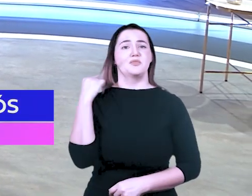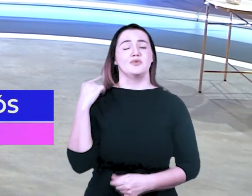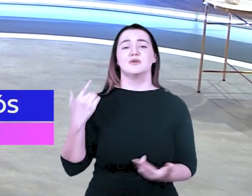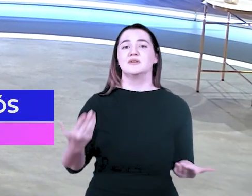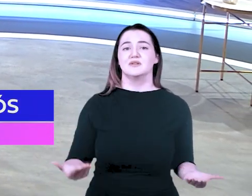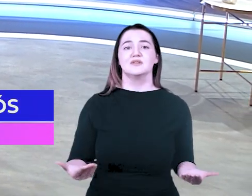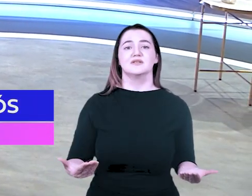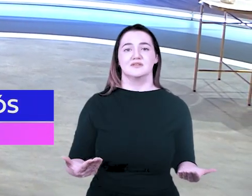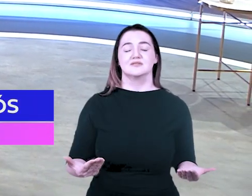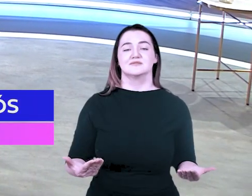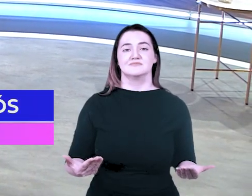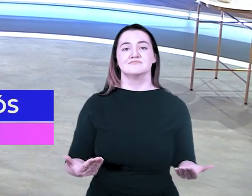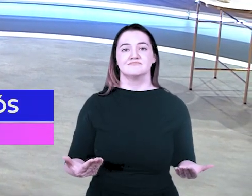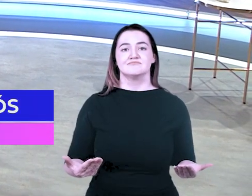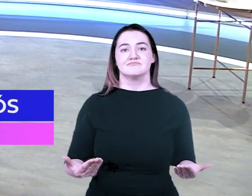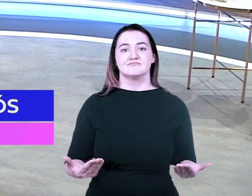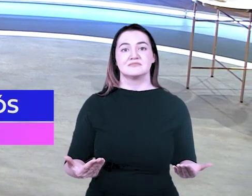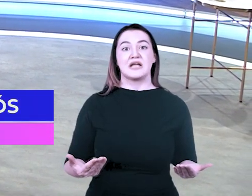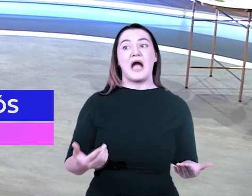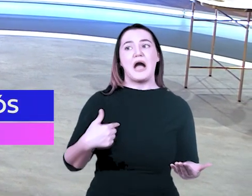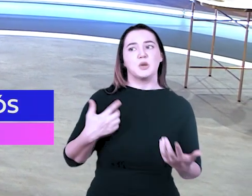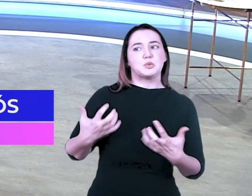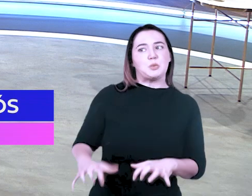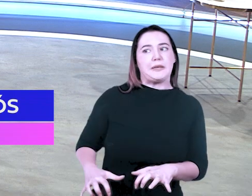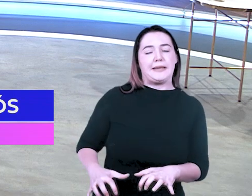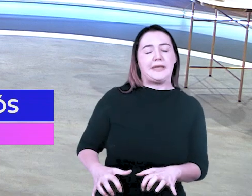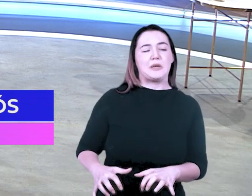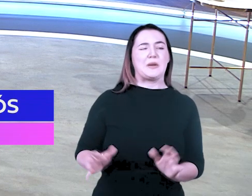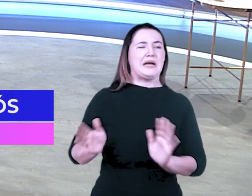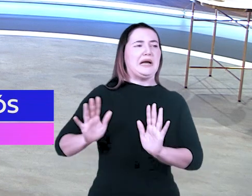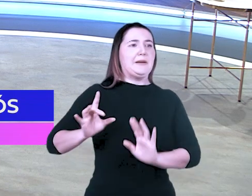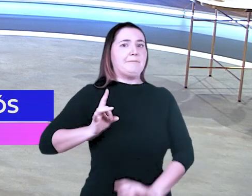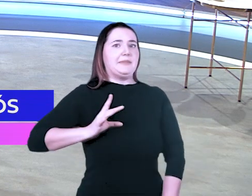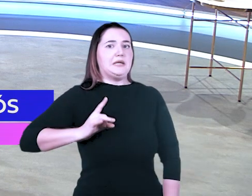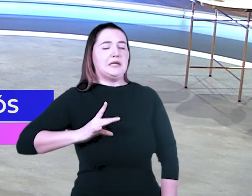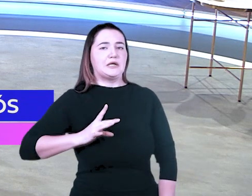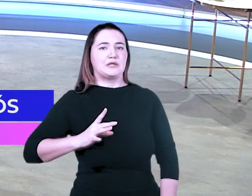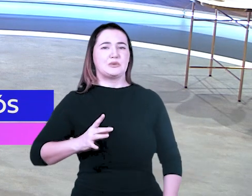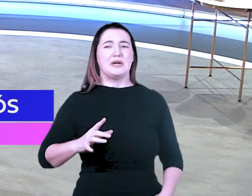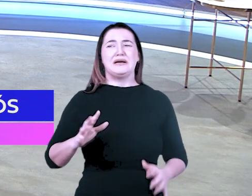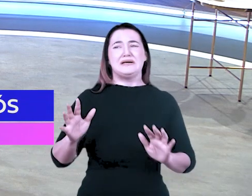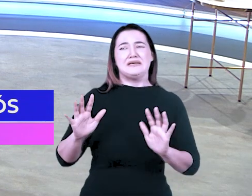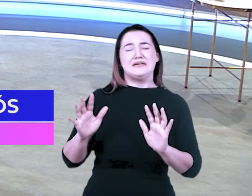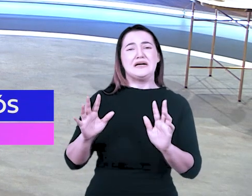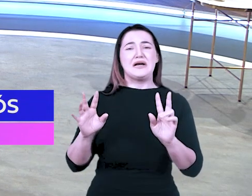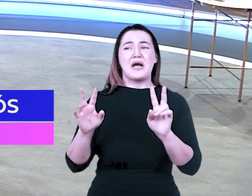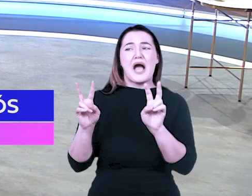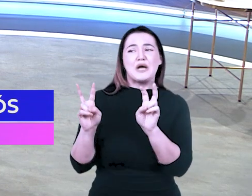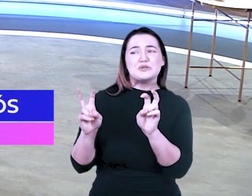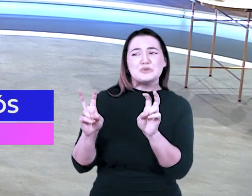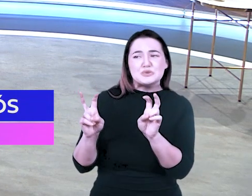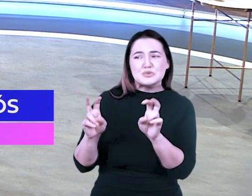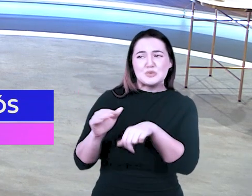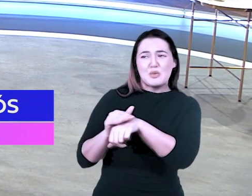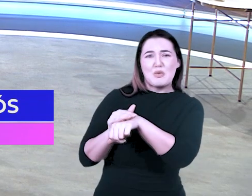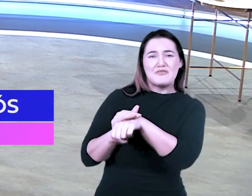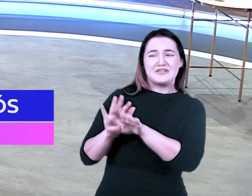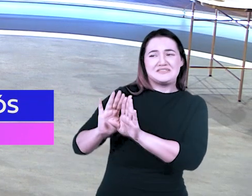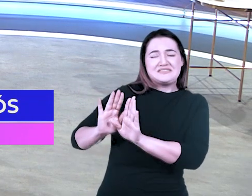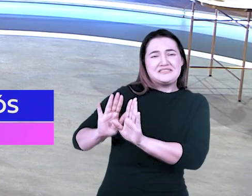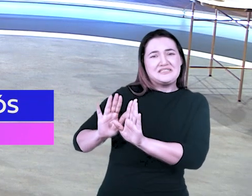encontrar. Por mais que não queiramos, por mais que esse seja um assunto que